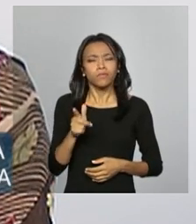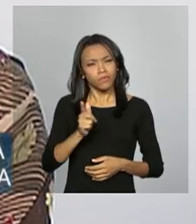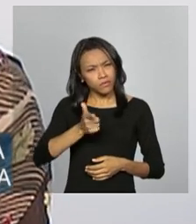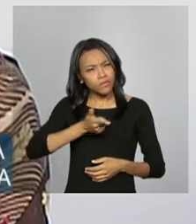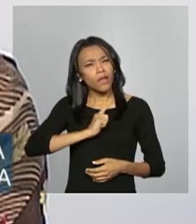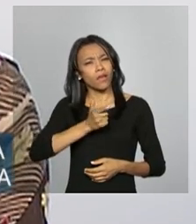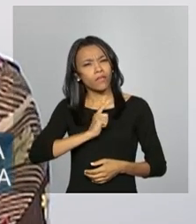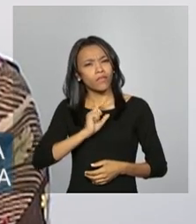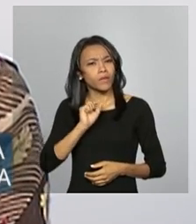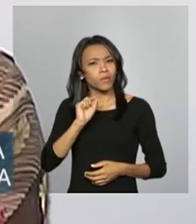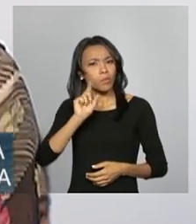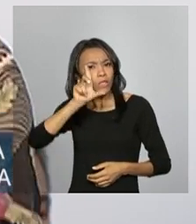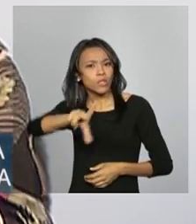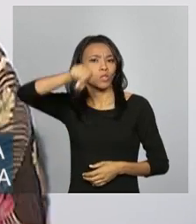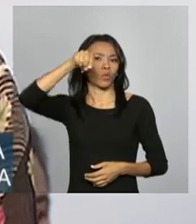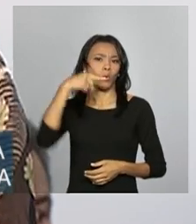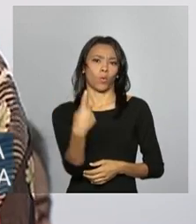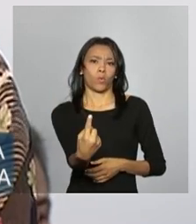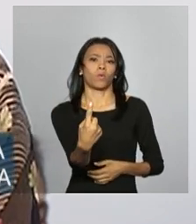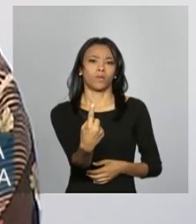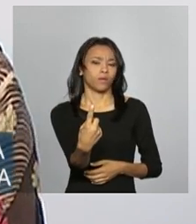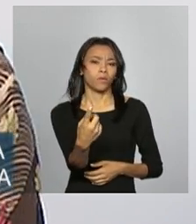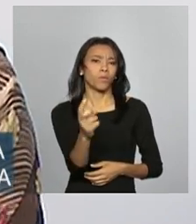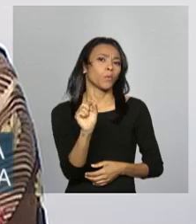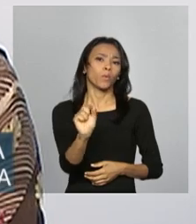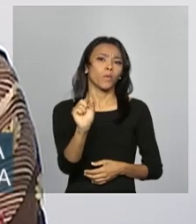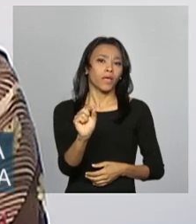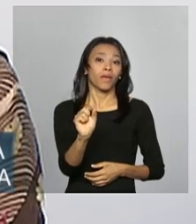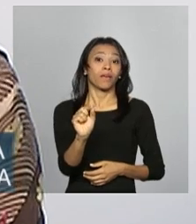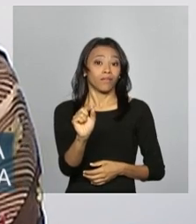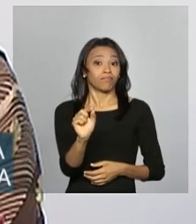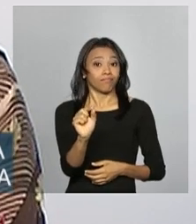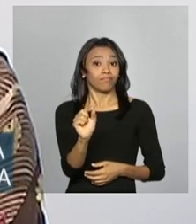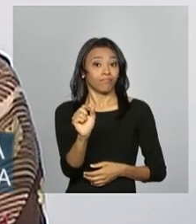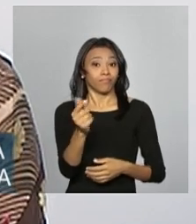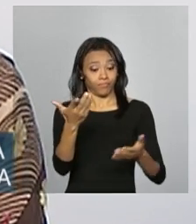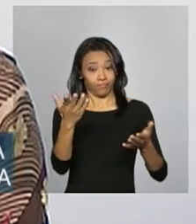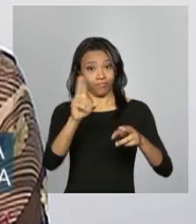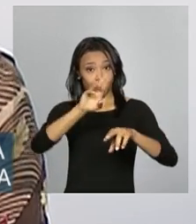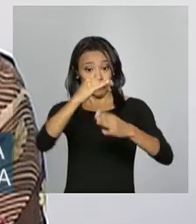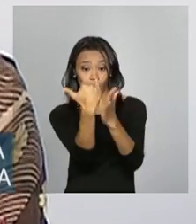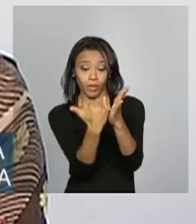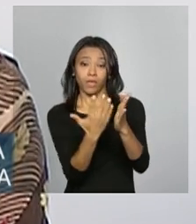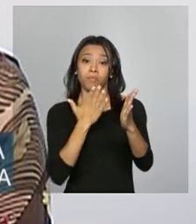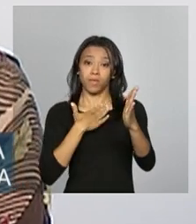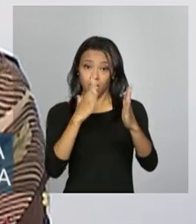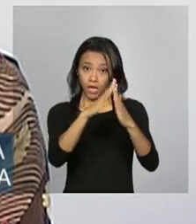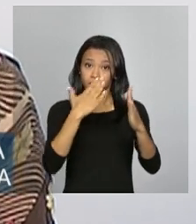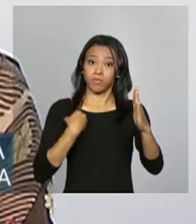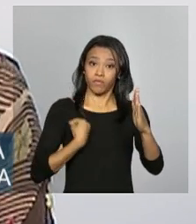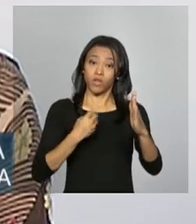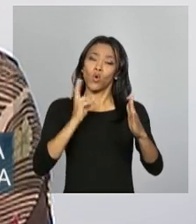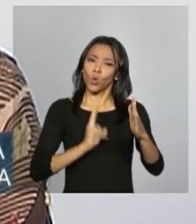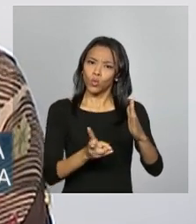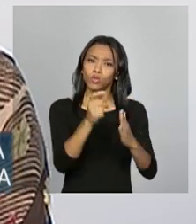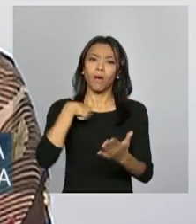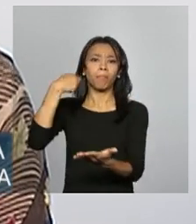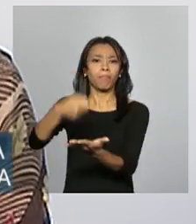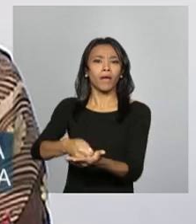fato uma opção, a opção pelo Minha Casa Minha Vida, por continuar pagando